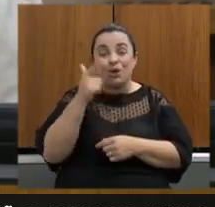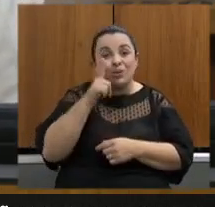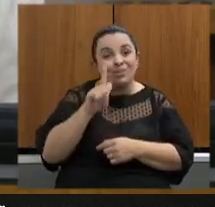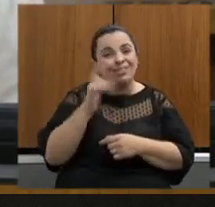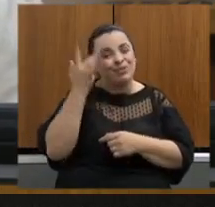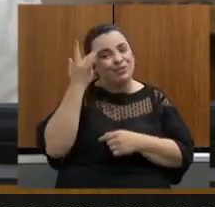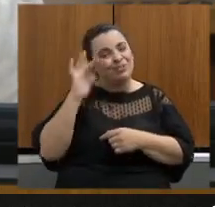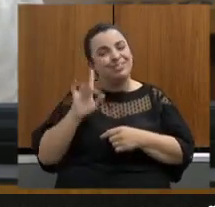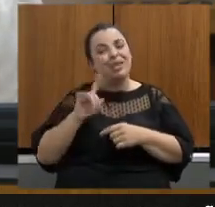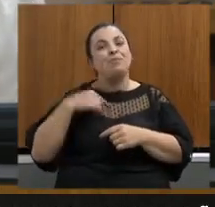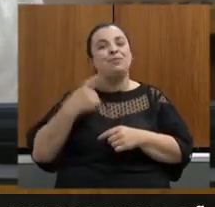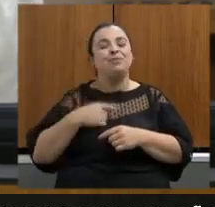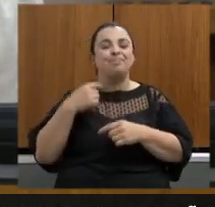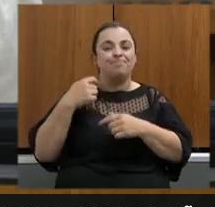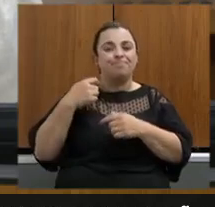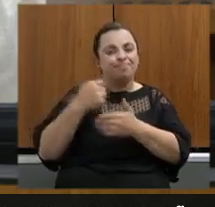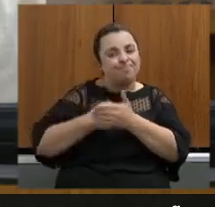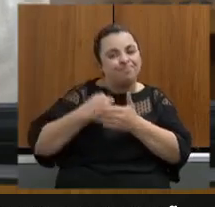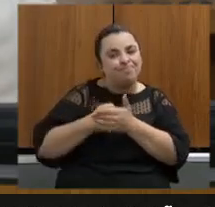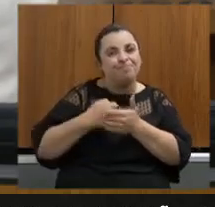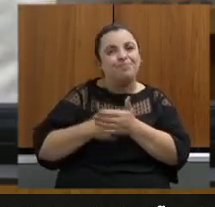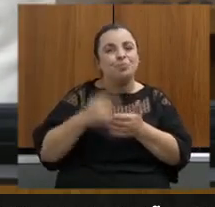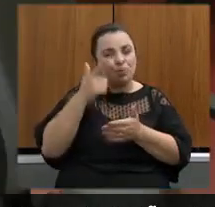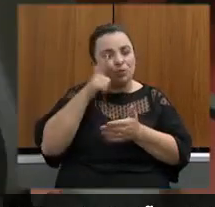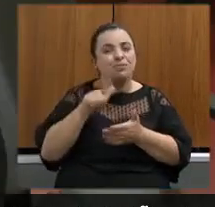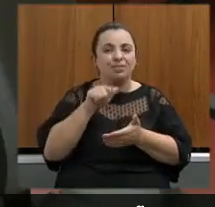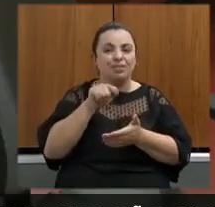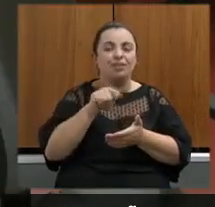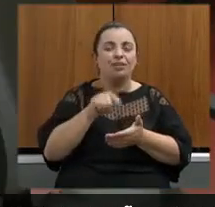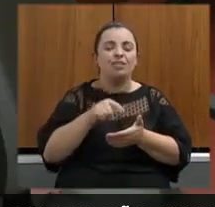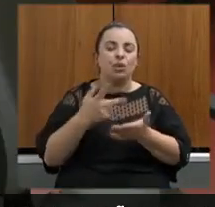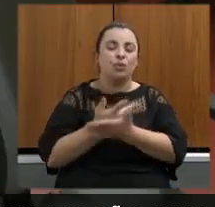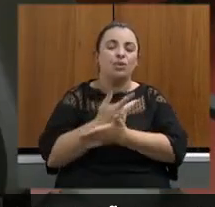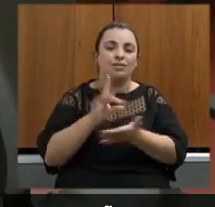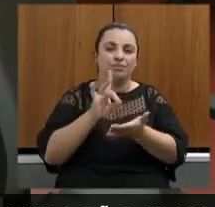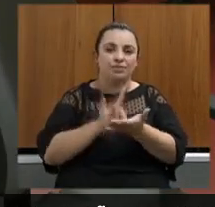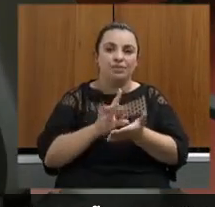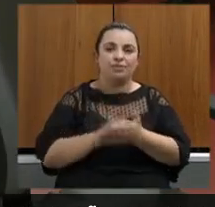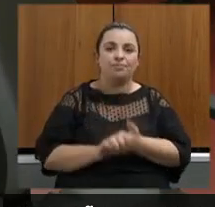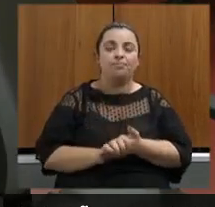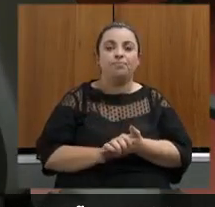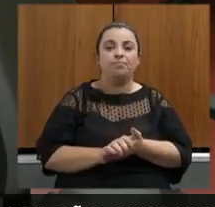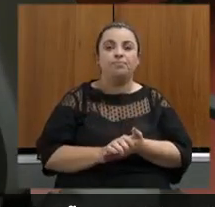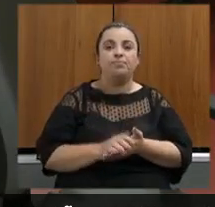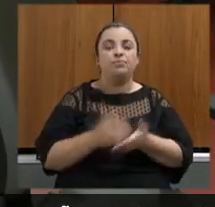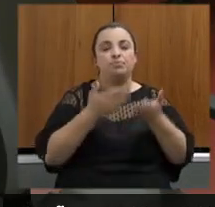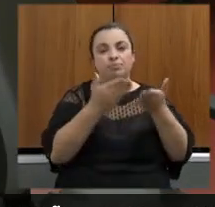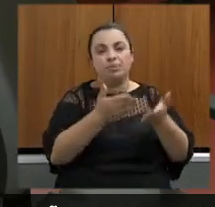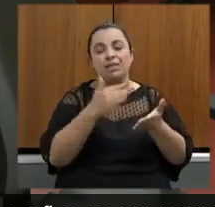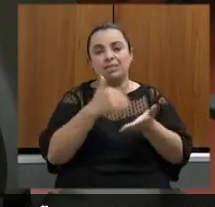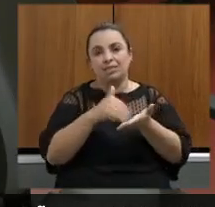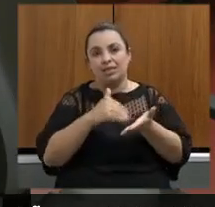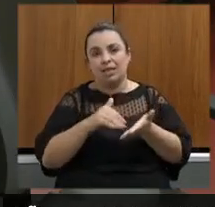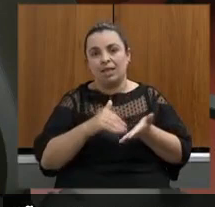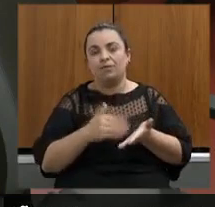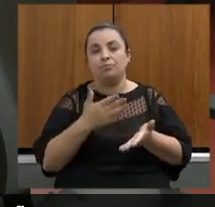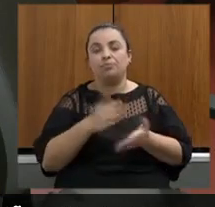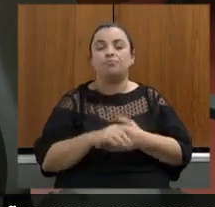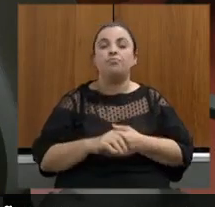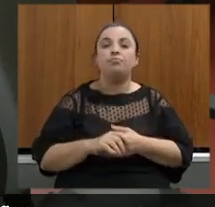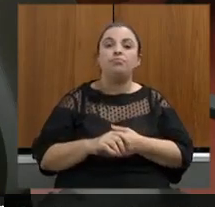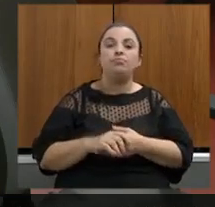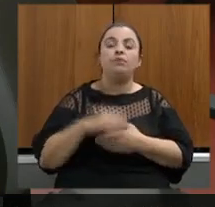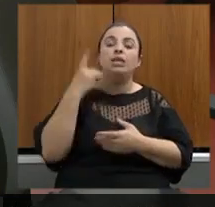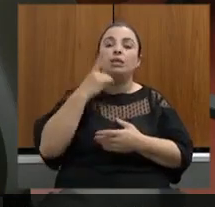que isso saia do papel para que a gente consiga os recursos para esse objetivo secretário deve estar João Leite Muito obrigado